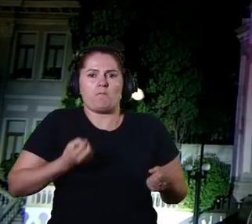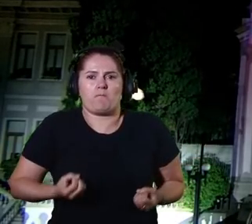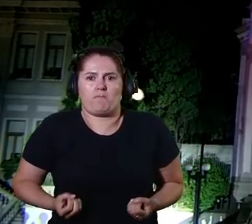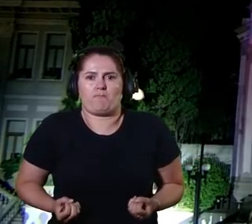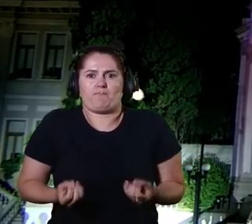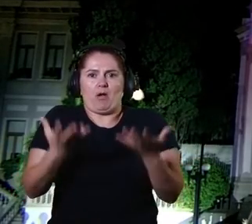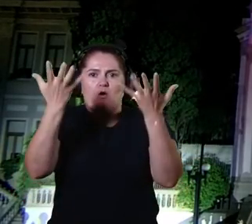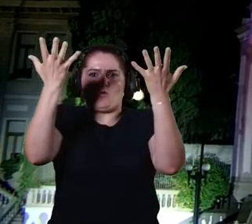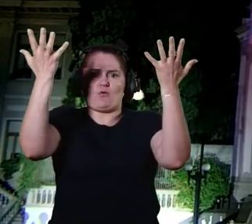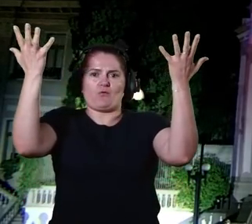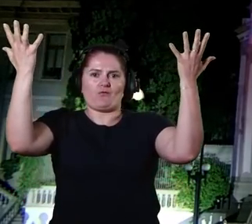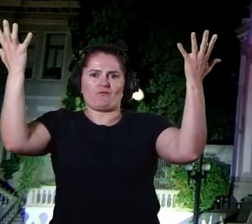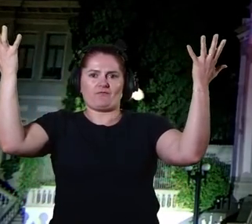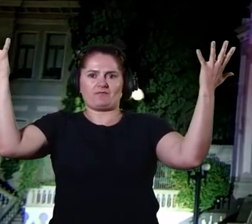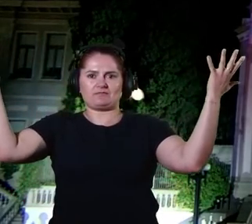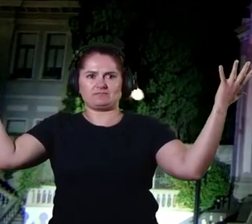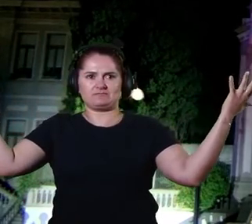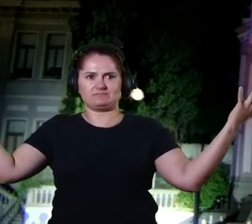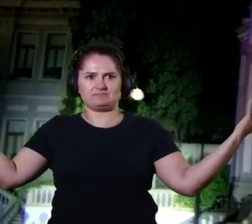começa.